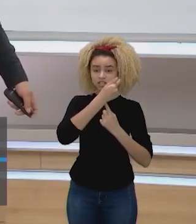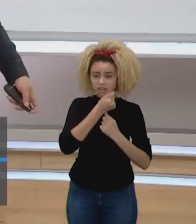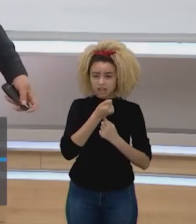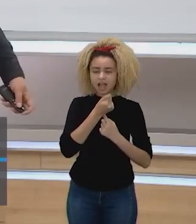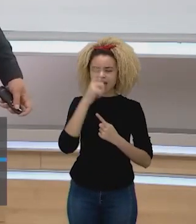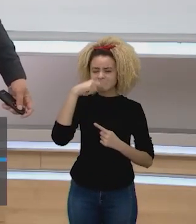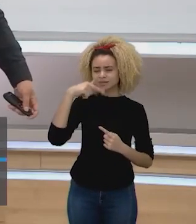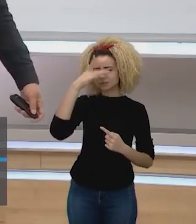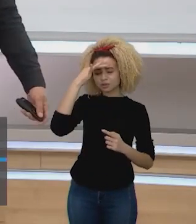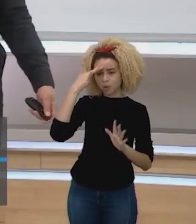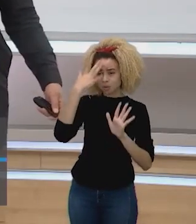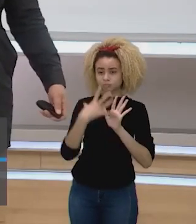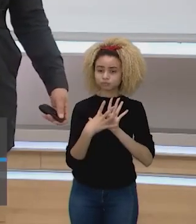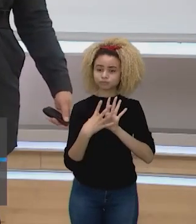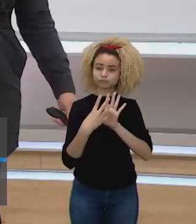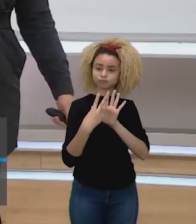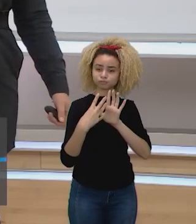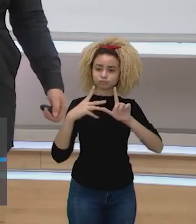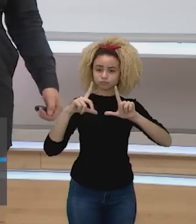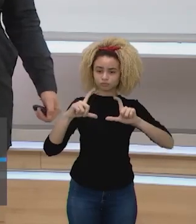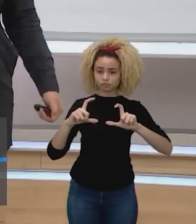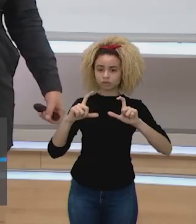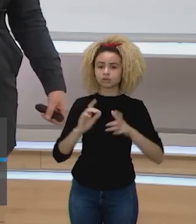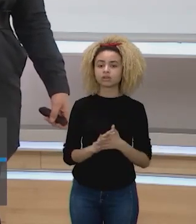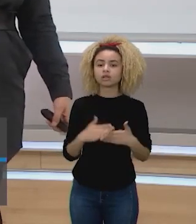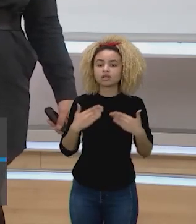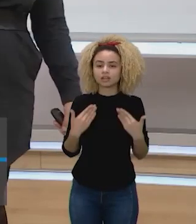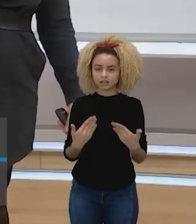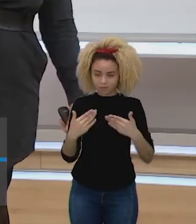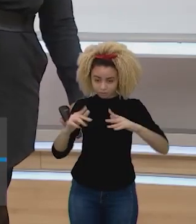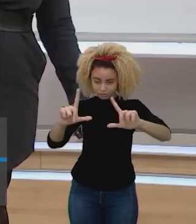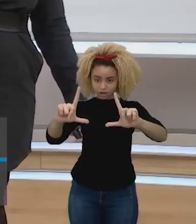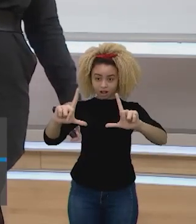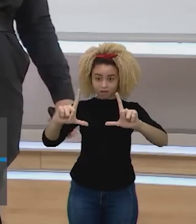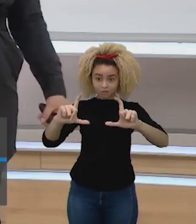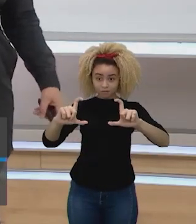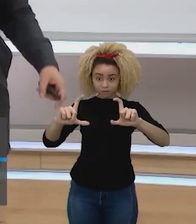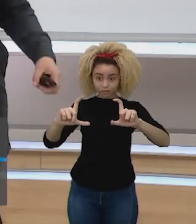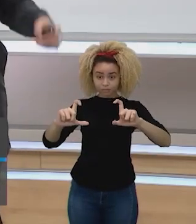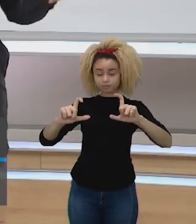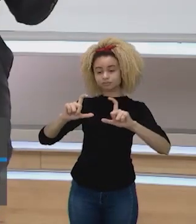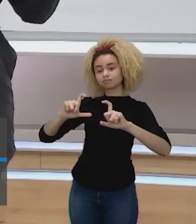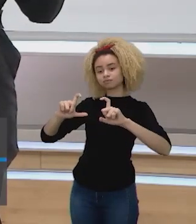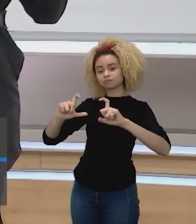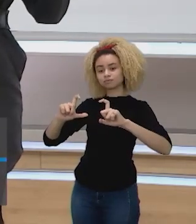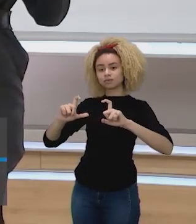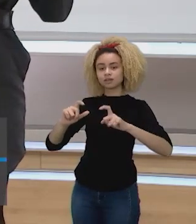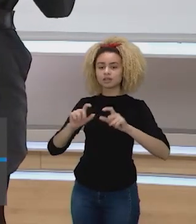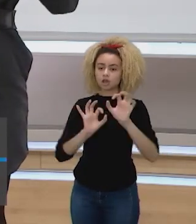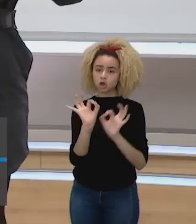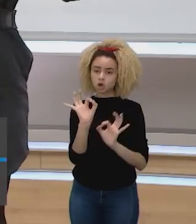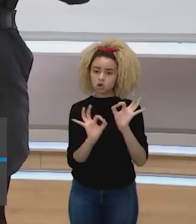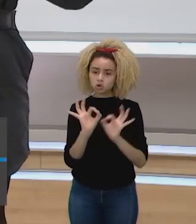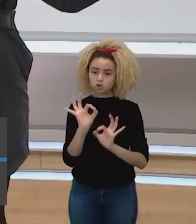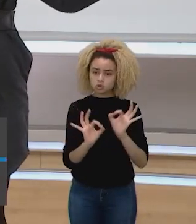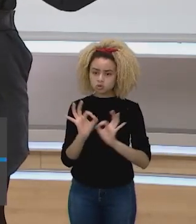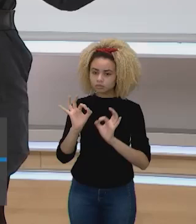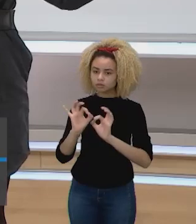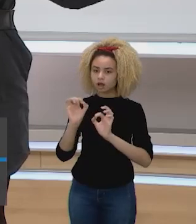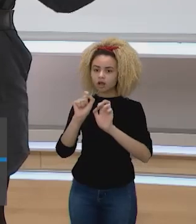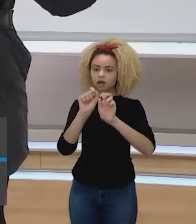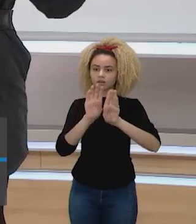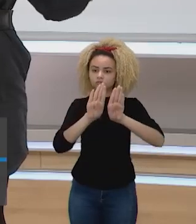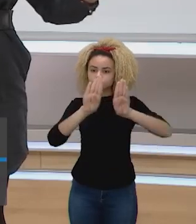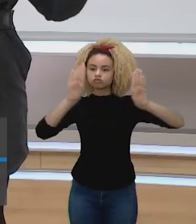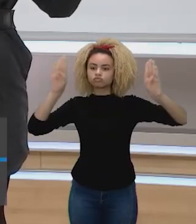fosse retratada por Andy Warhol. Né? Ele então fotografava essas pessoas e montava grandes painéis,